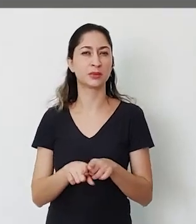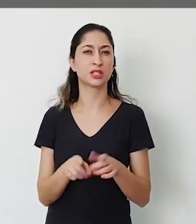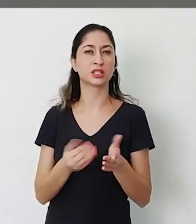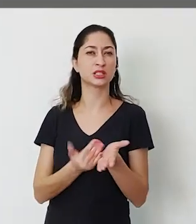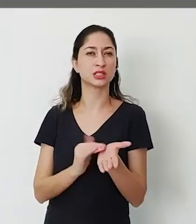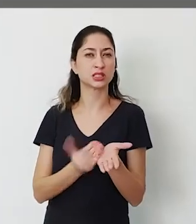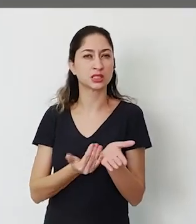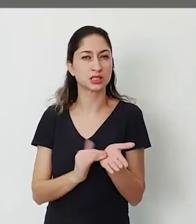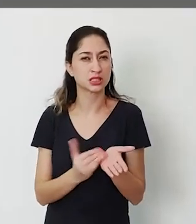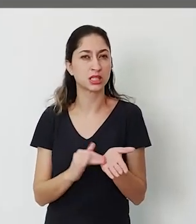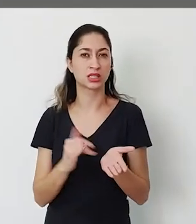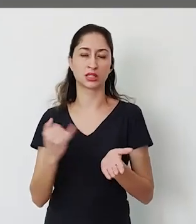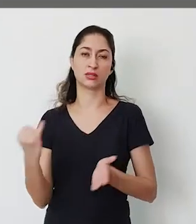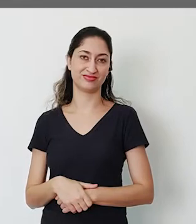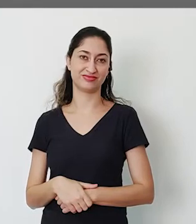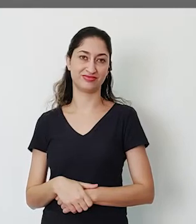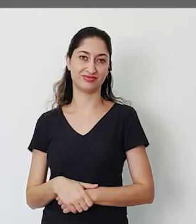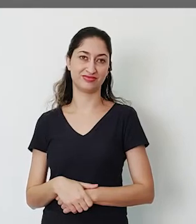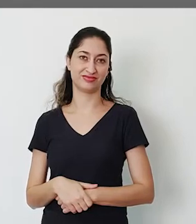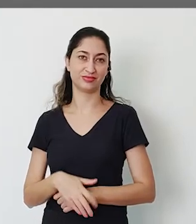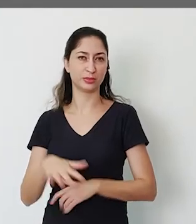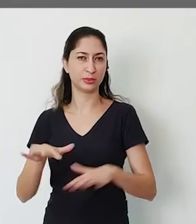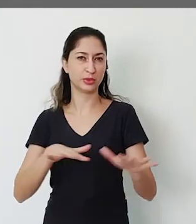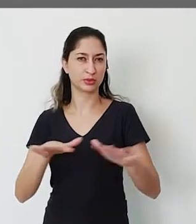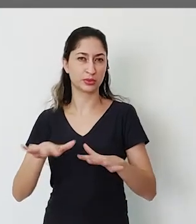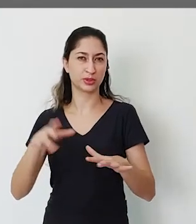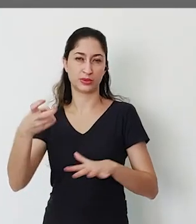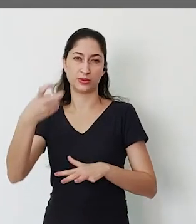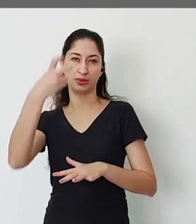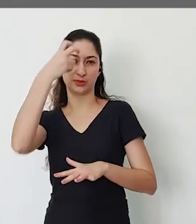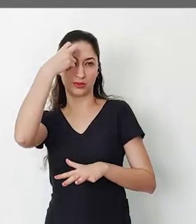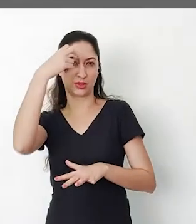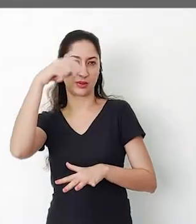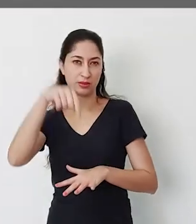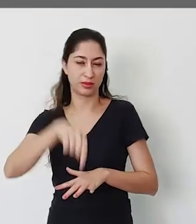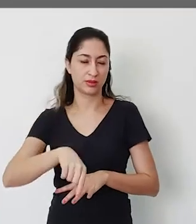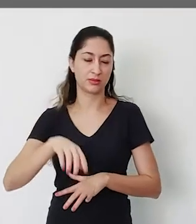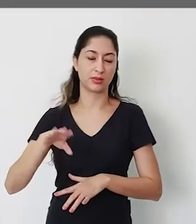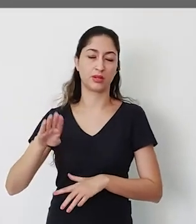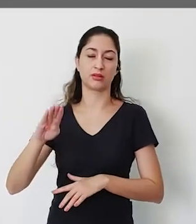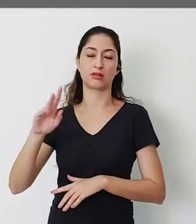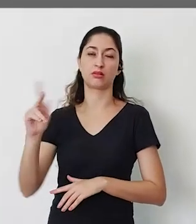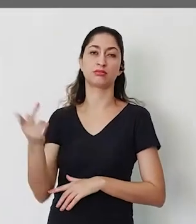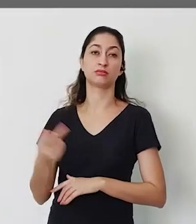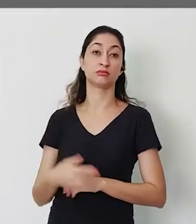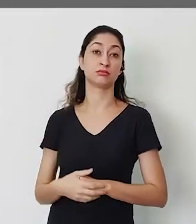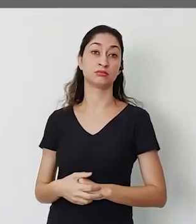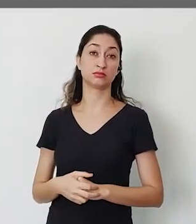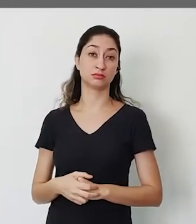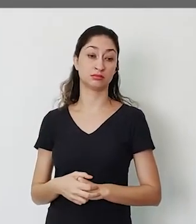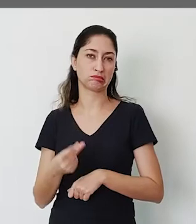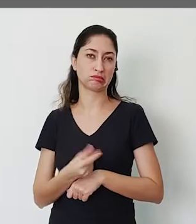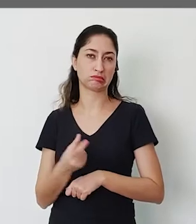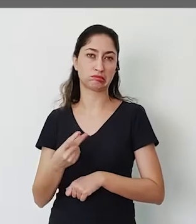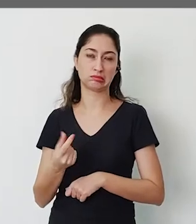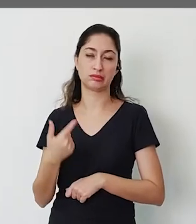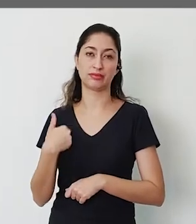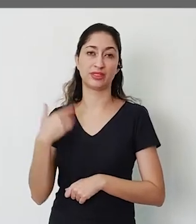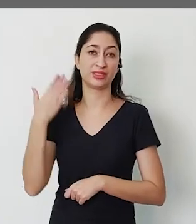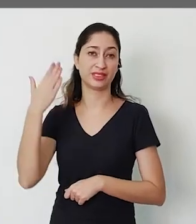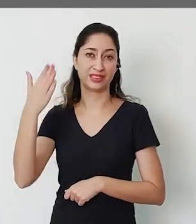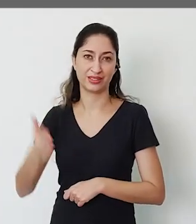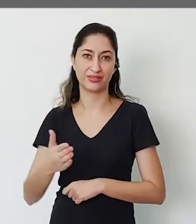saúde, sexualidade, e autoconhecimento, mas ainda na construção de outras perspectivas, ainda mais nesse